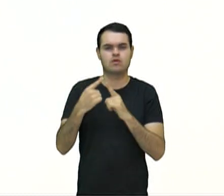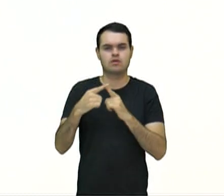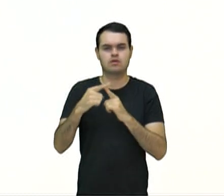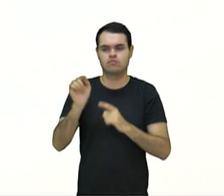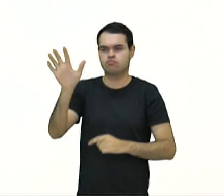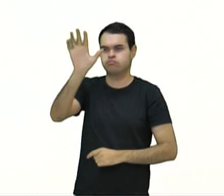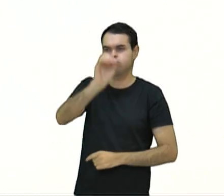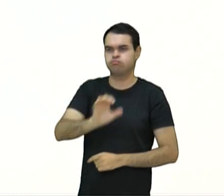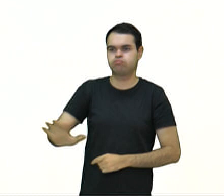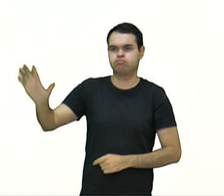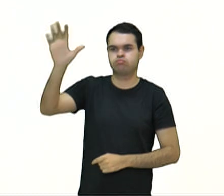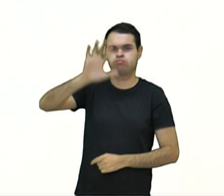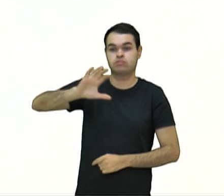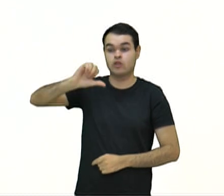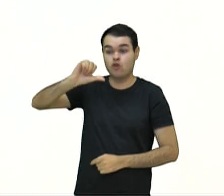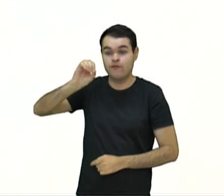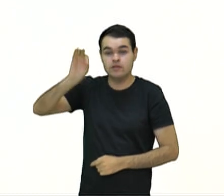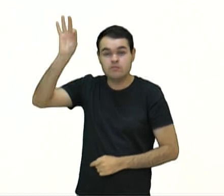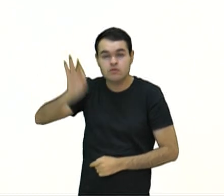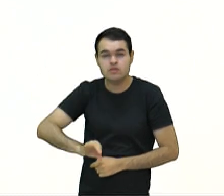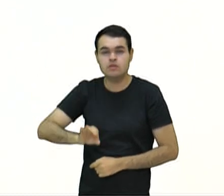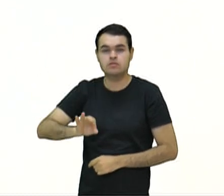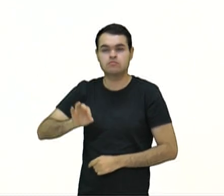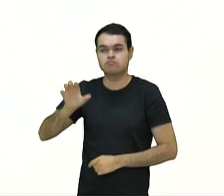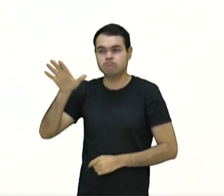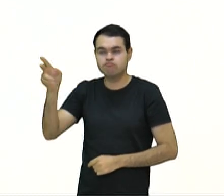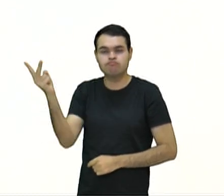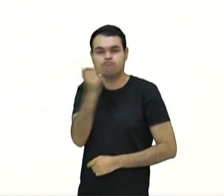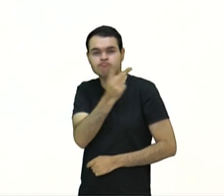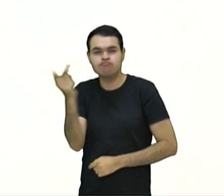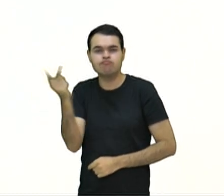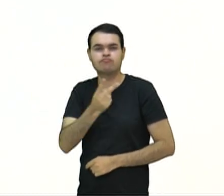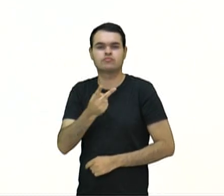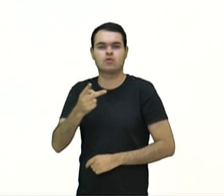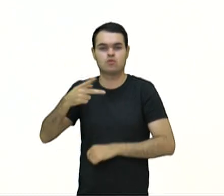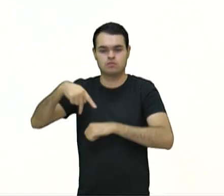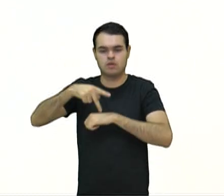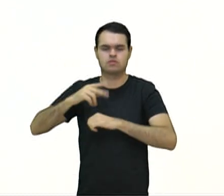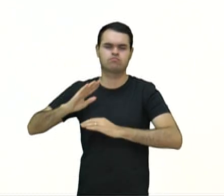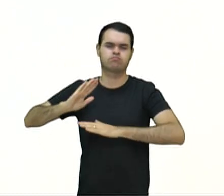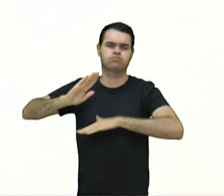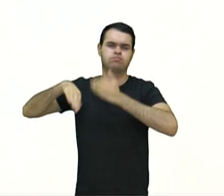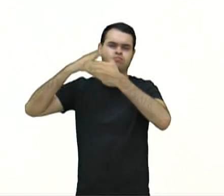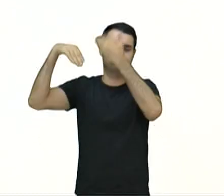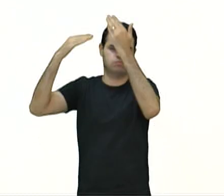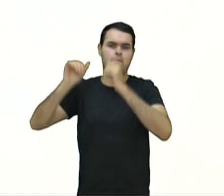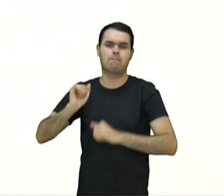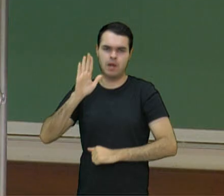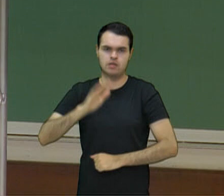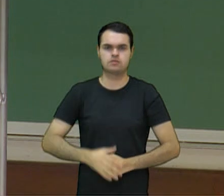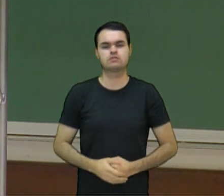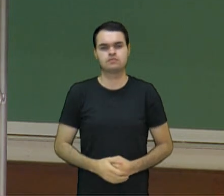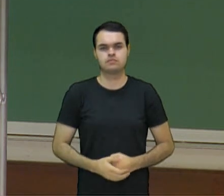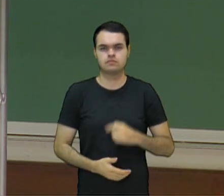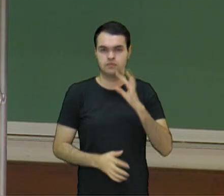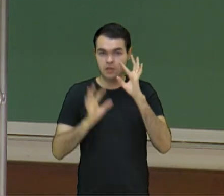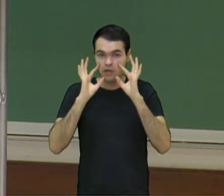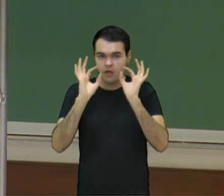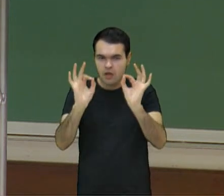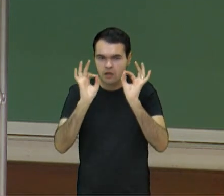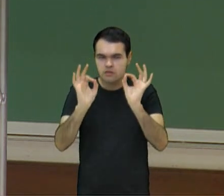do território da Oceania. São os 2 países mais desenvolvidos. Vamos ficar atentos